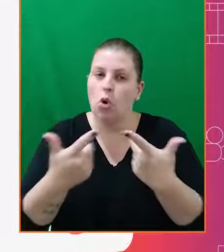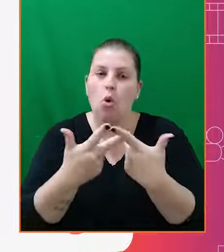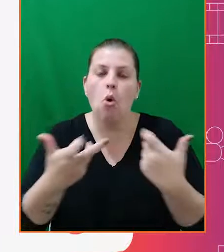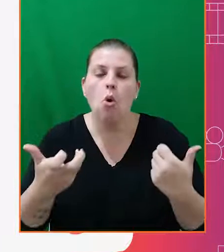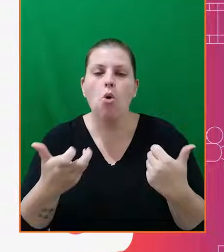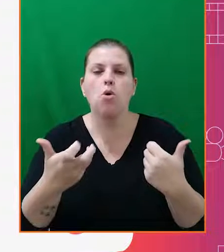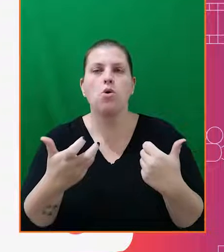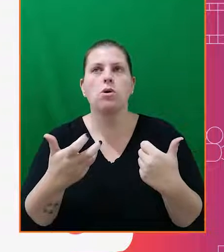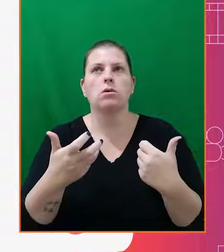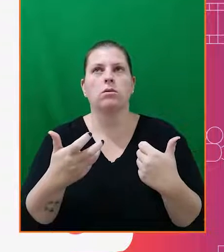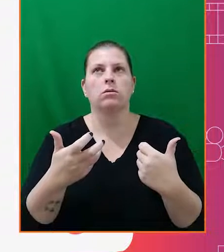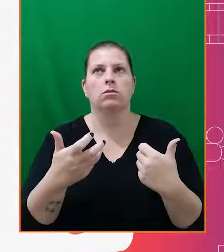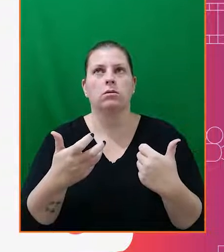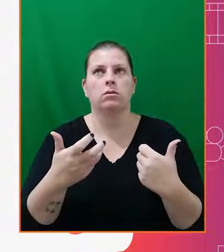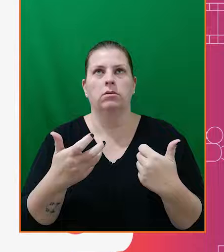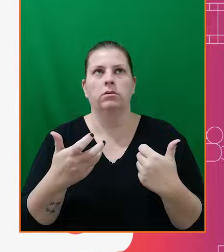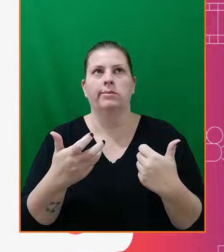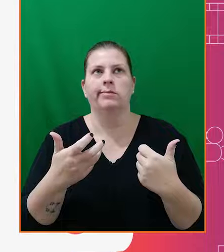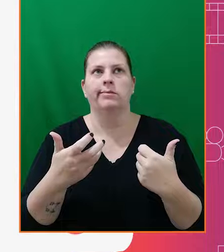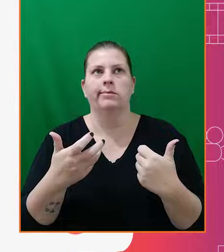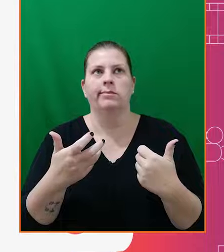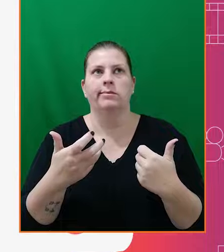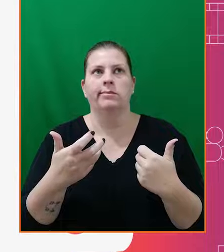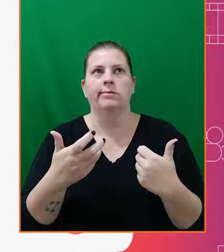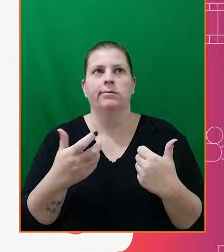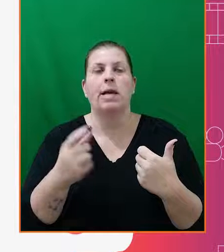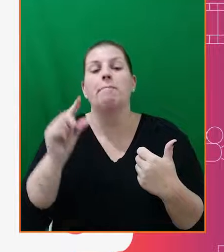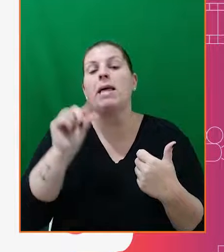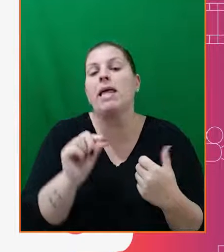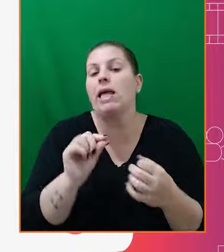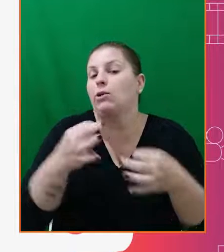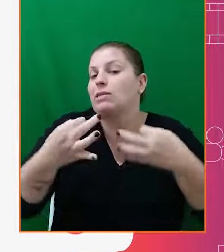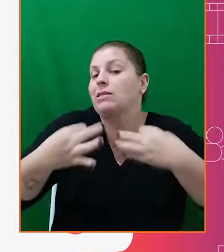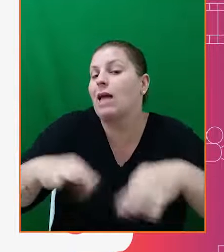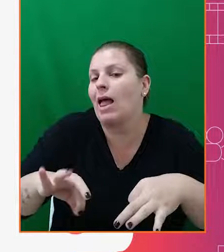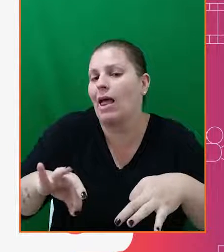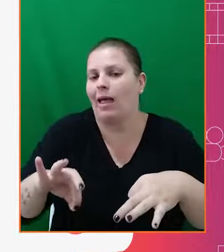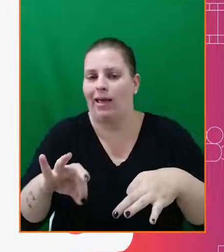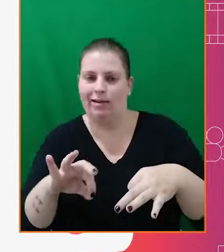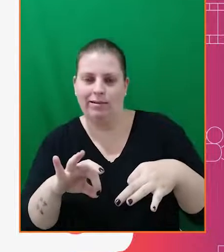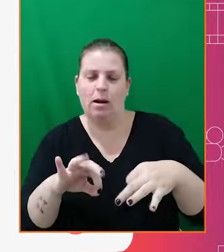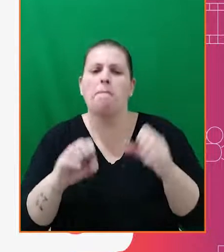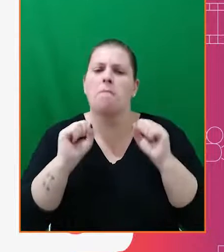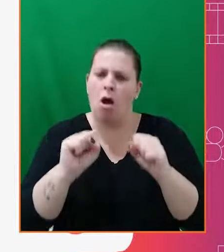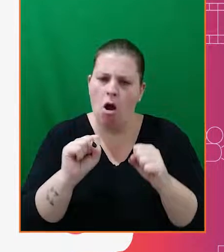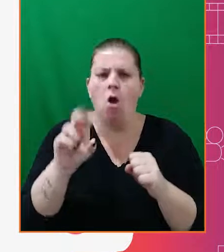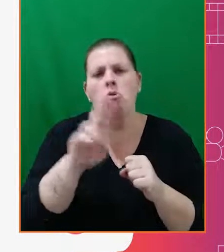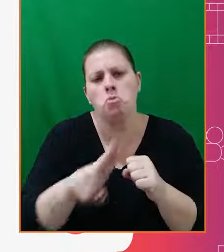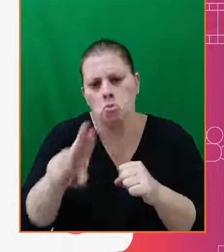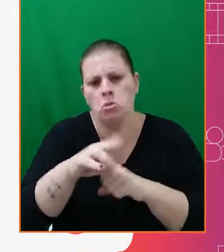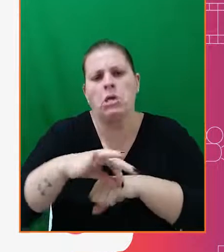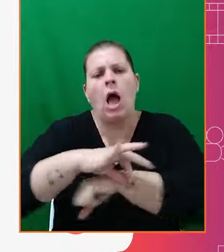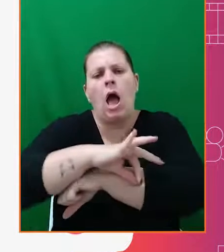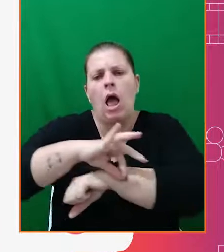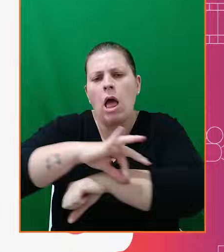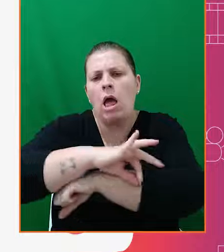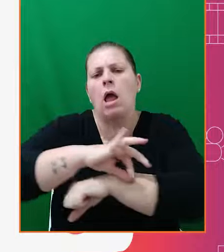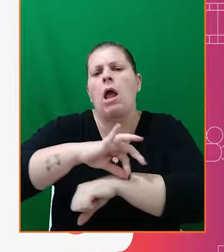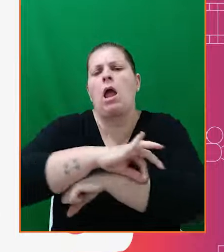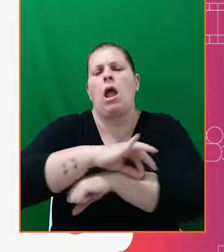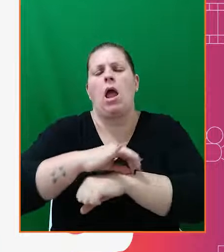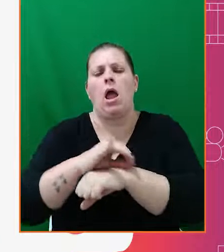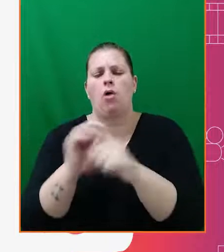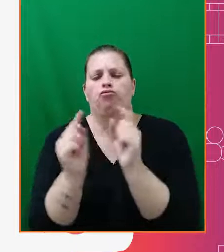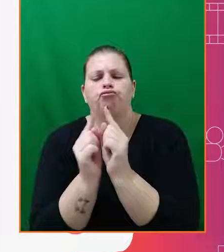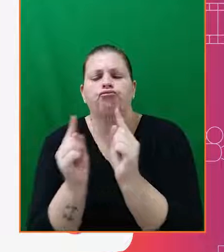está trabalhando com coisas um pouco menos corretas. Se alguém quiser, pode fazer isso também com réguas ou coisas